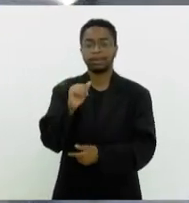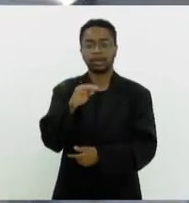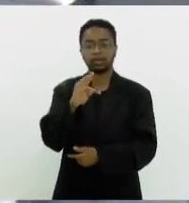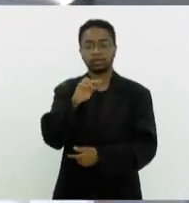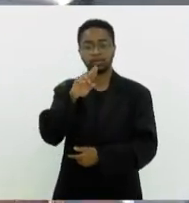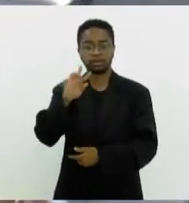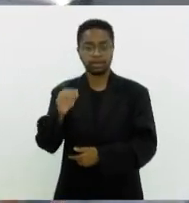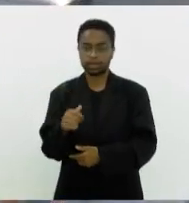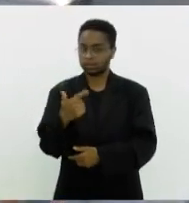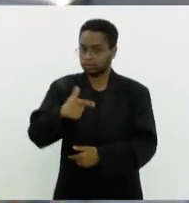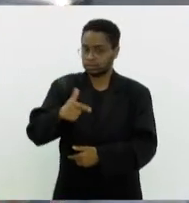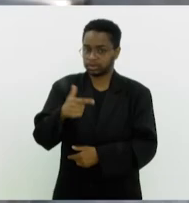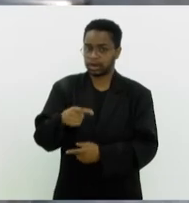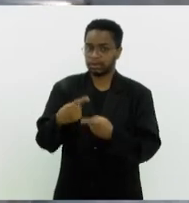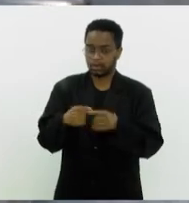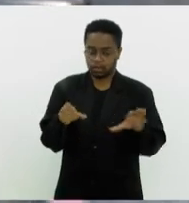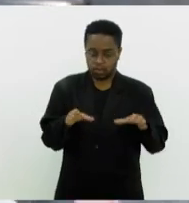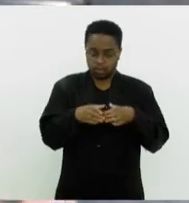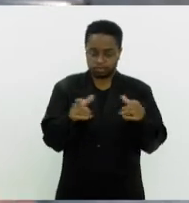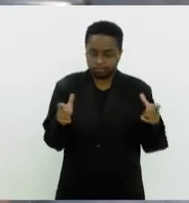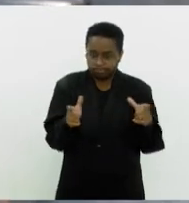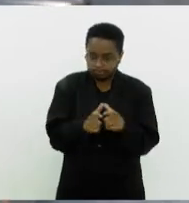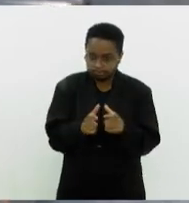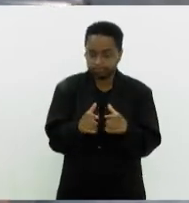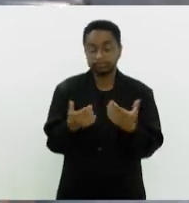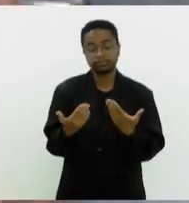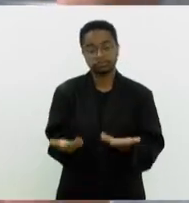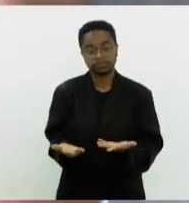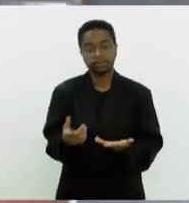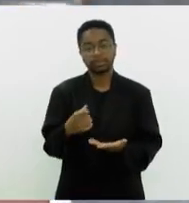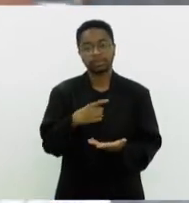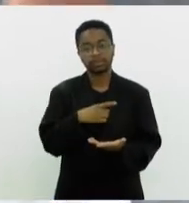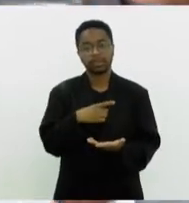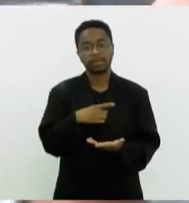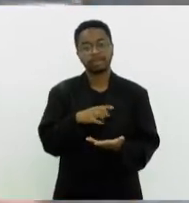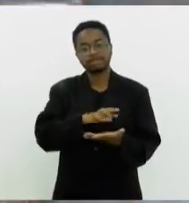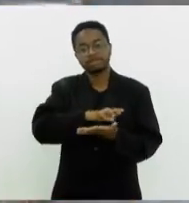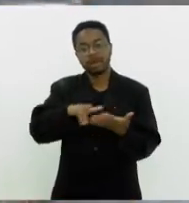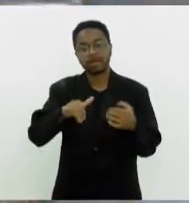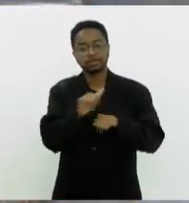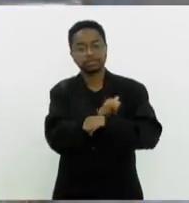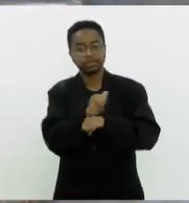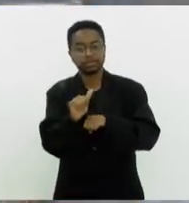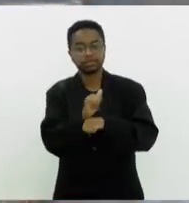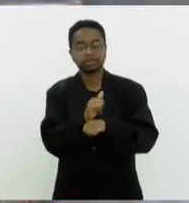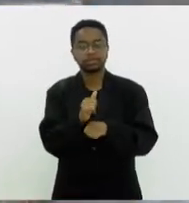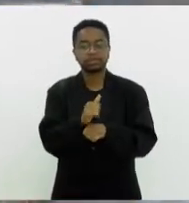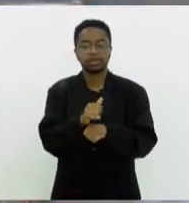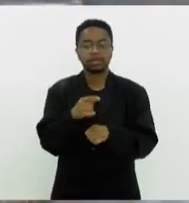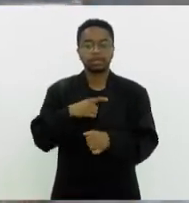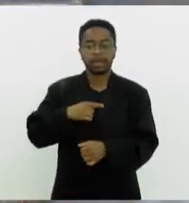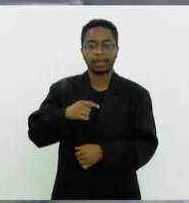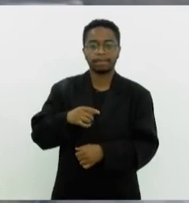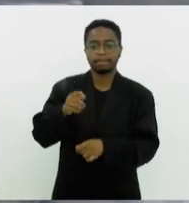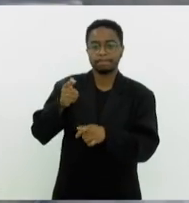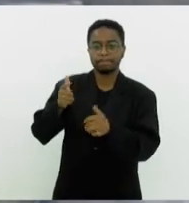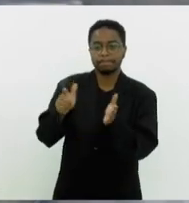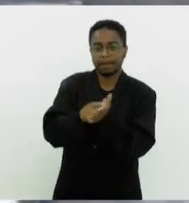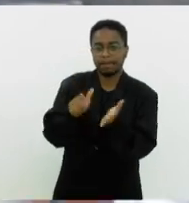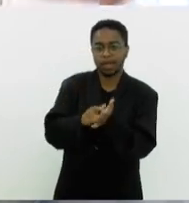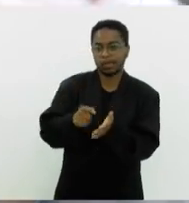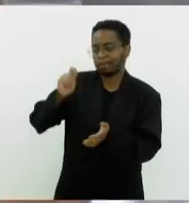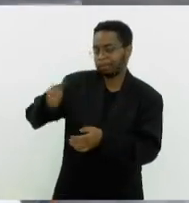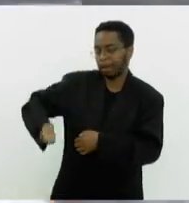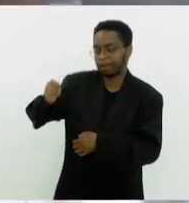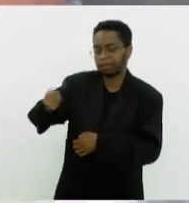existia ainda, né? As orquestras eram pequenas, então tiveram várias formas, né? Desde até um rolo de papel batendo na